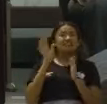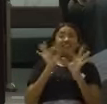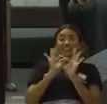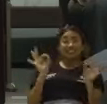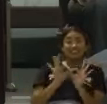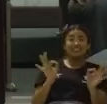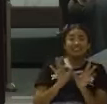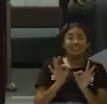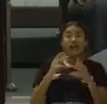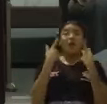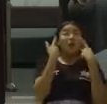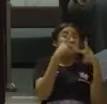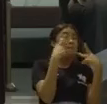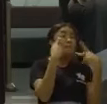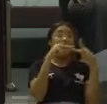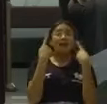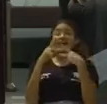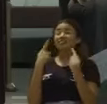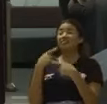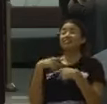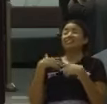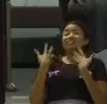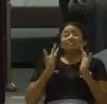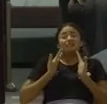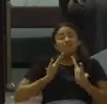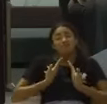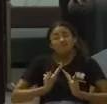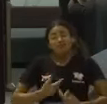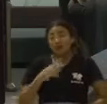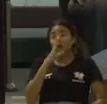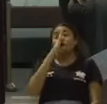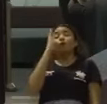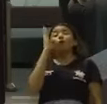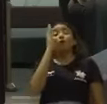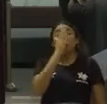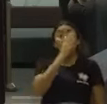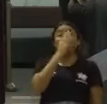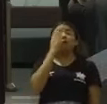nos eventos e caindo de fraqueza, de dor na alma,